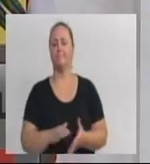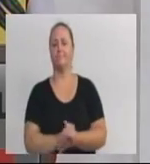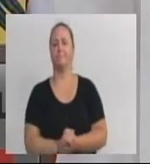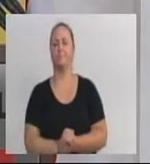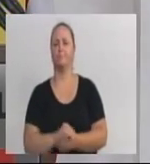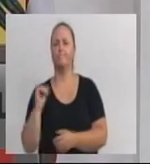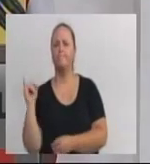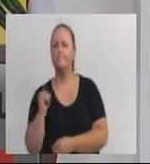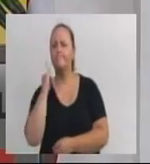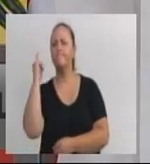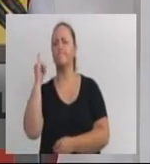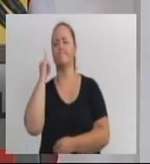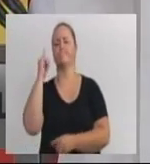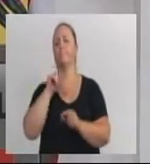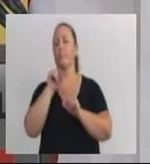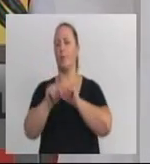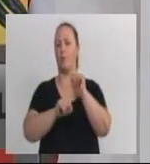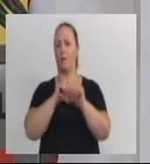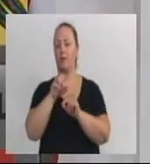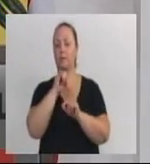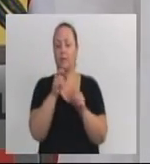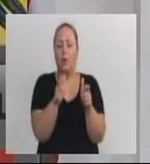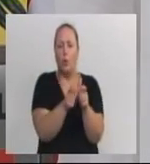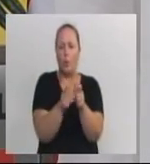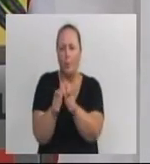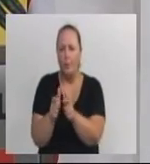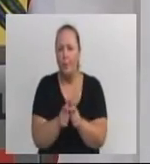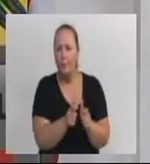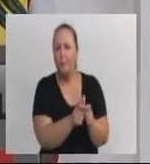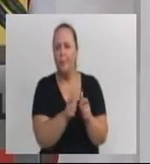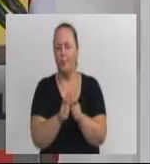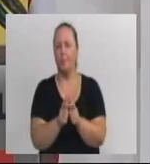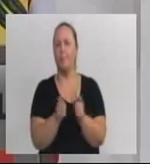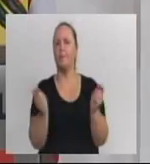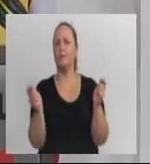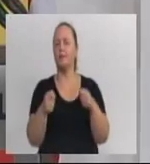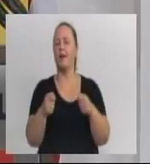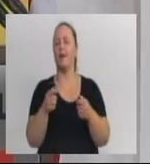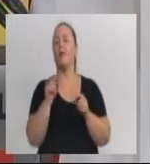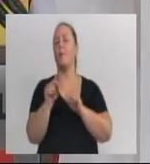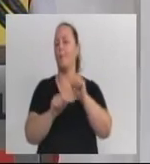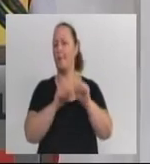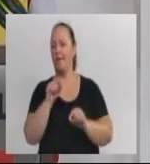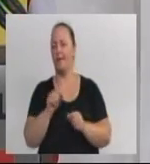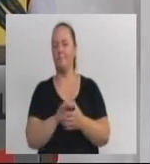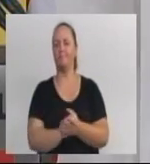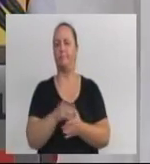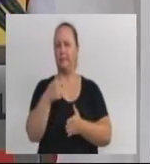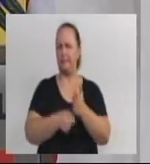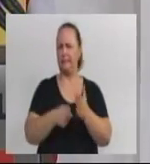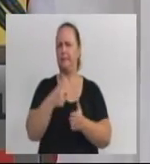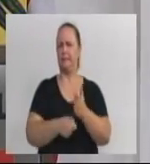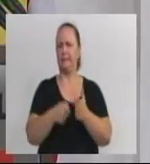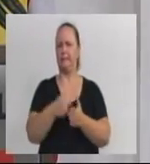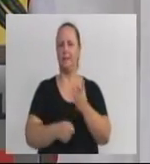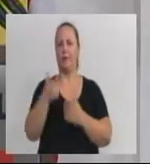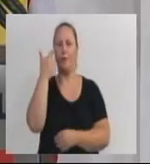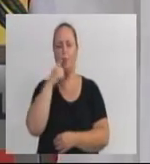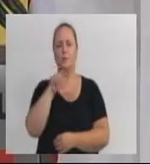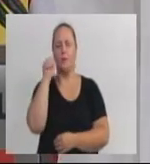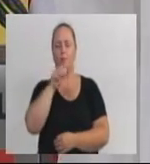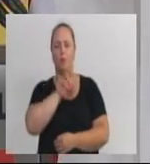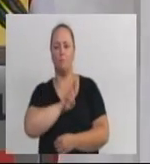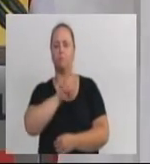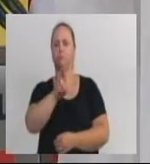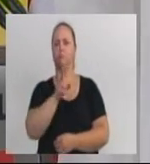importância maior é que em pequenos grupos nós formemos, e é por isso que nós estamos buscando mais representatividade,